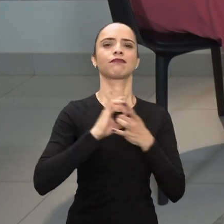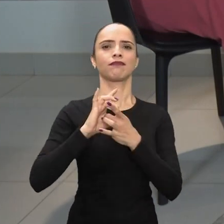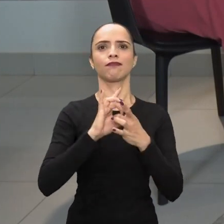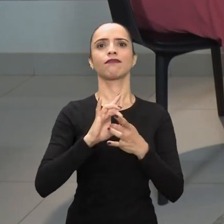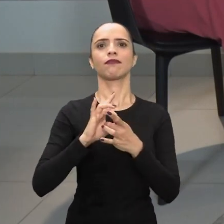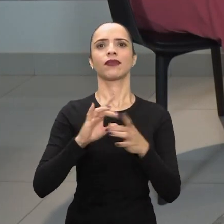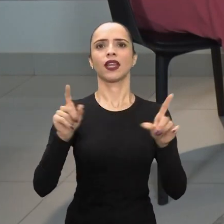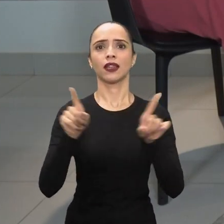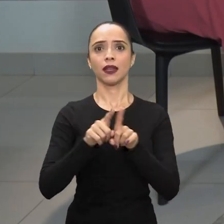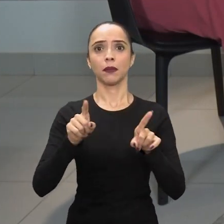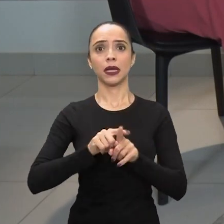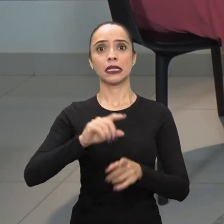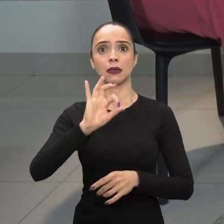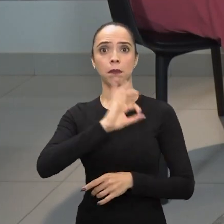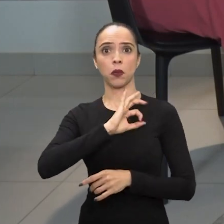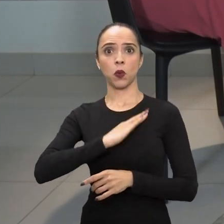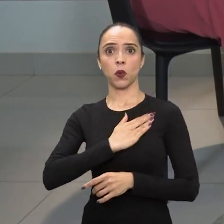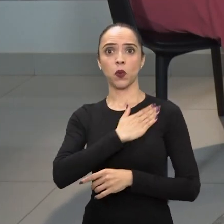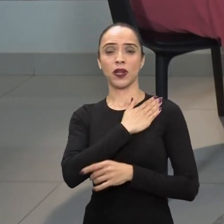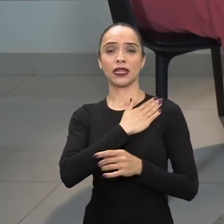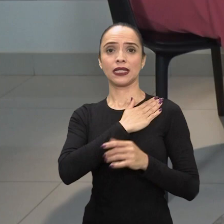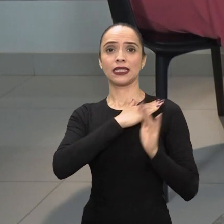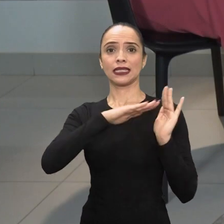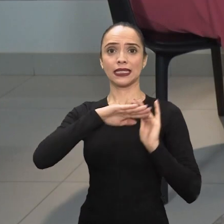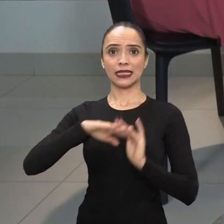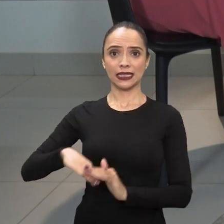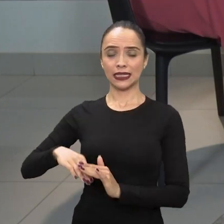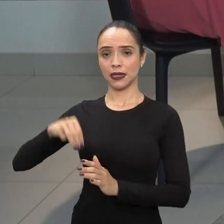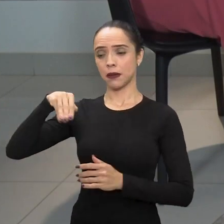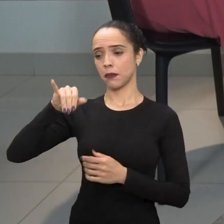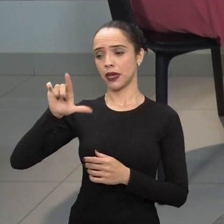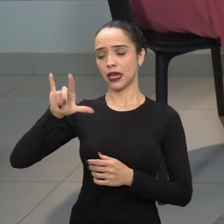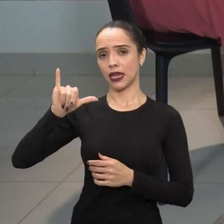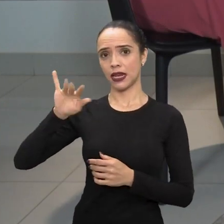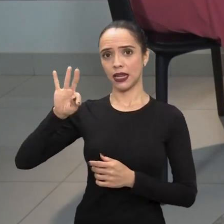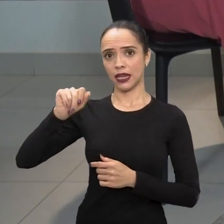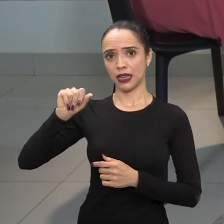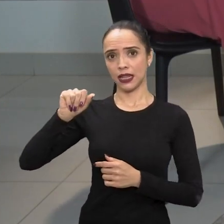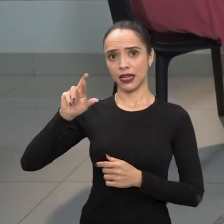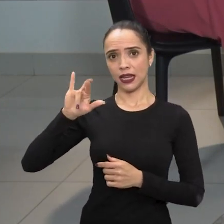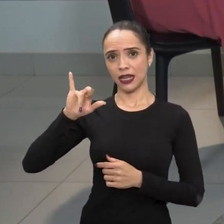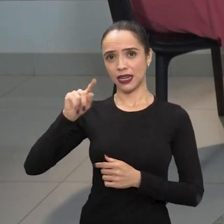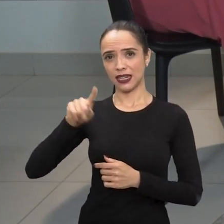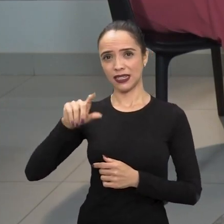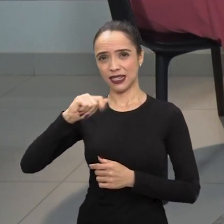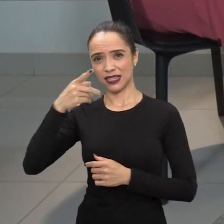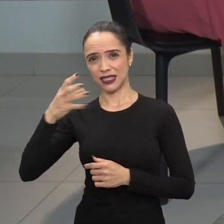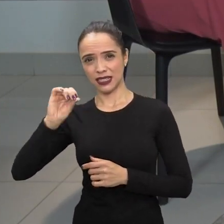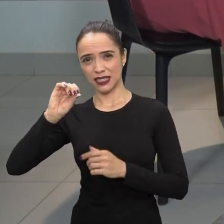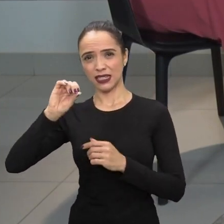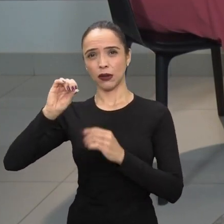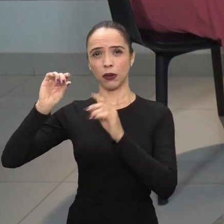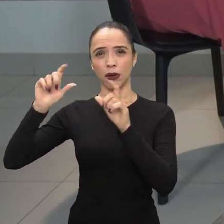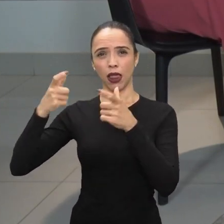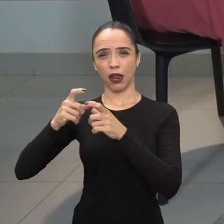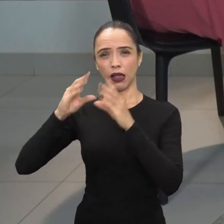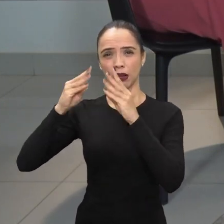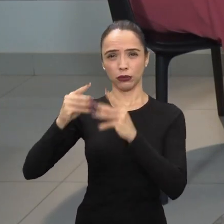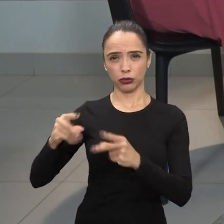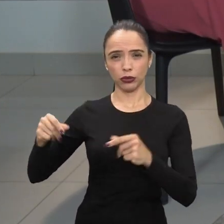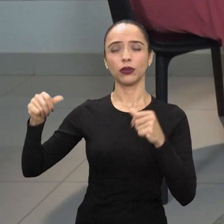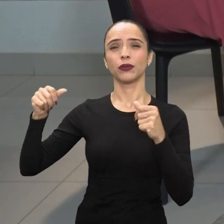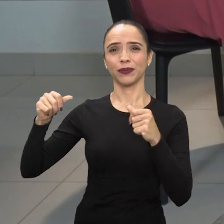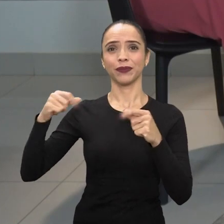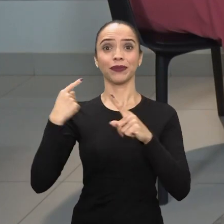formas de desembilizar essa polícia porque o que que a gente tem aí Camila é na verdade um debate escamoteado de uma valorização